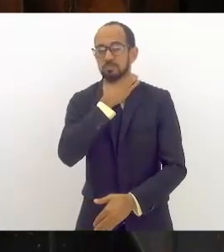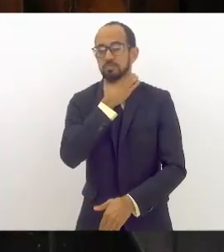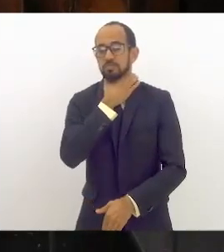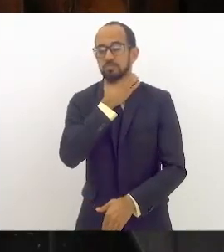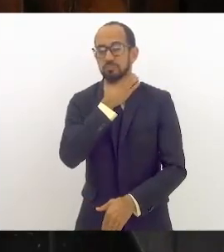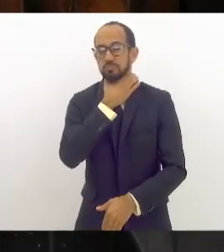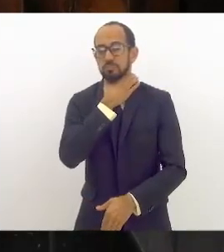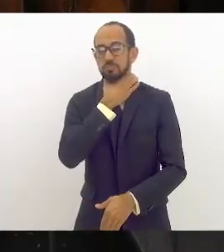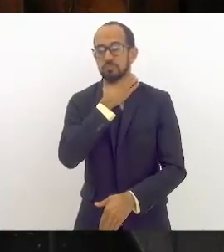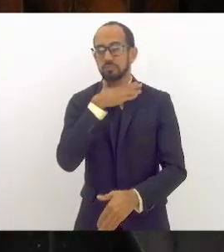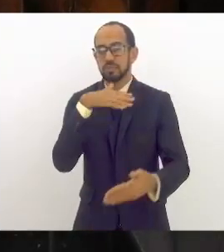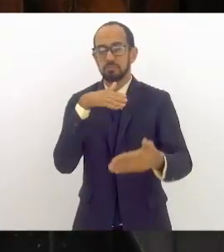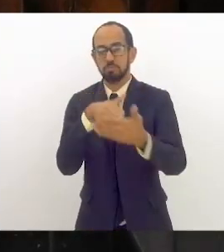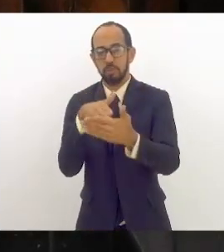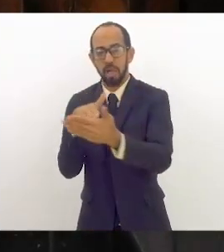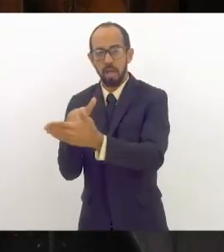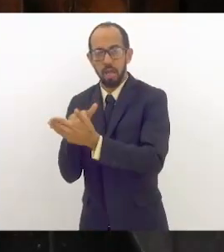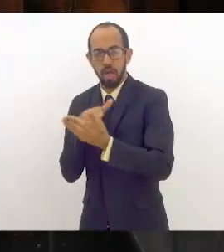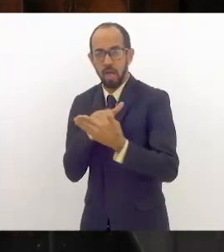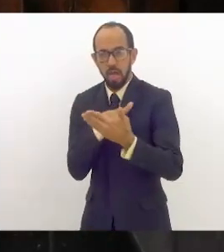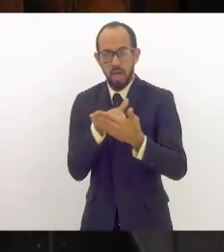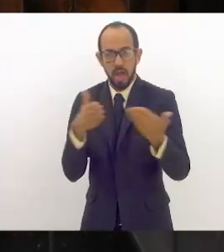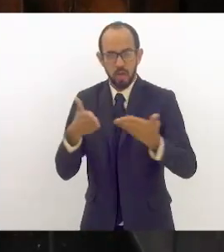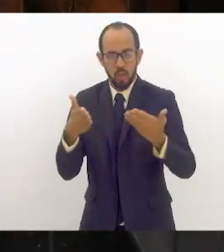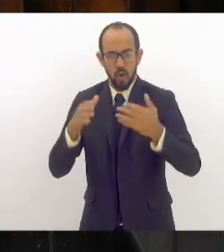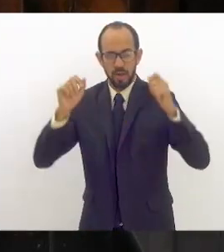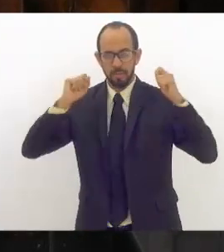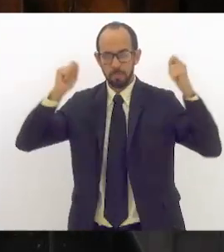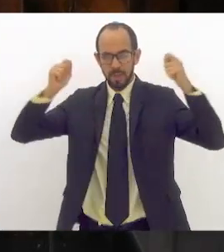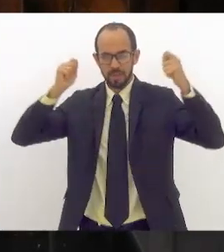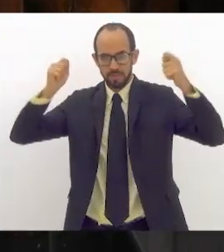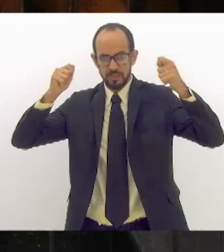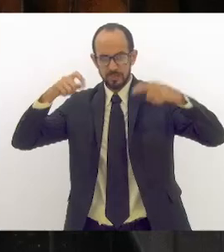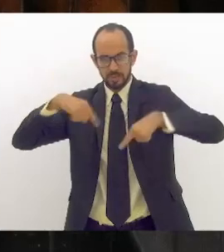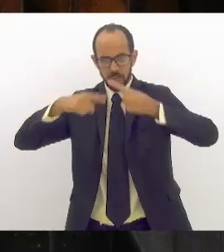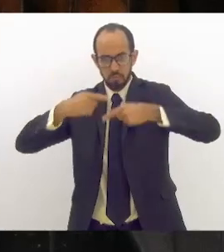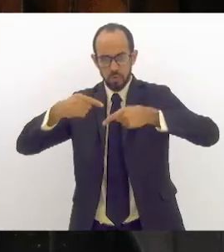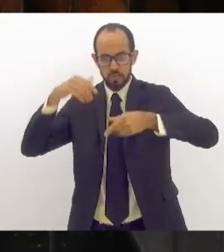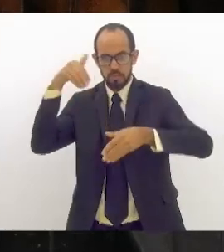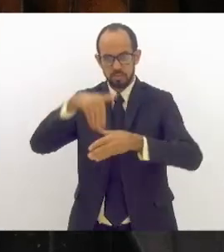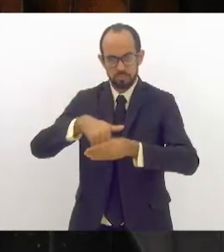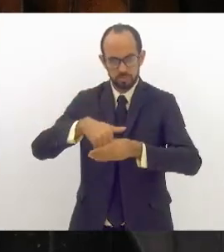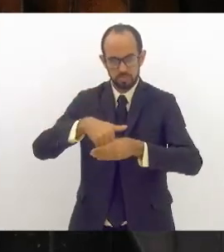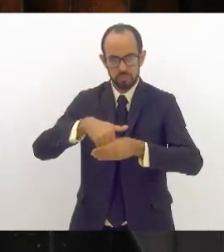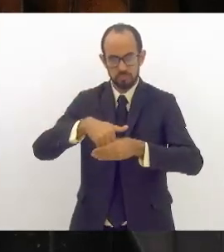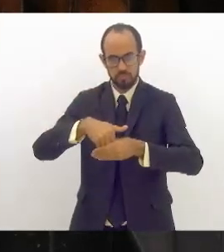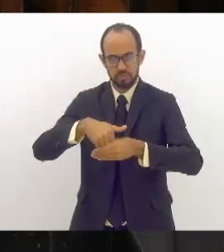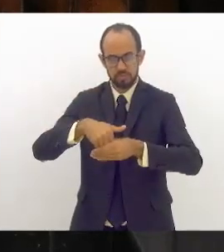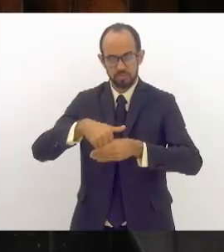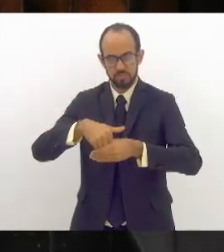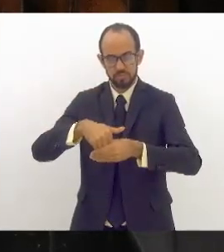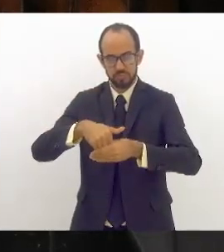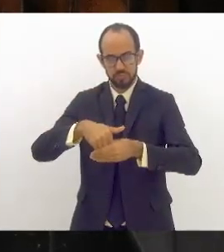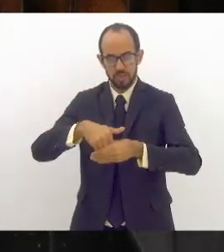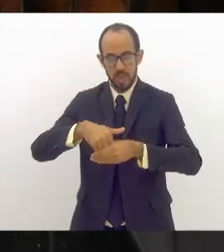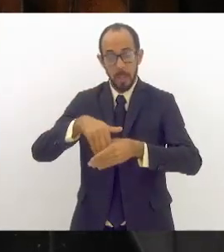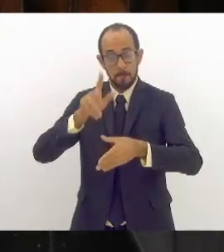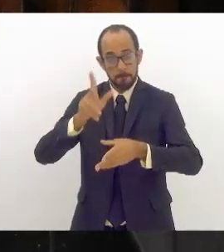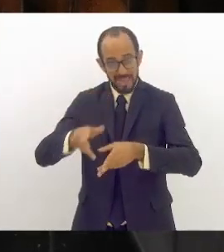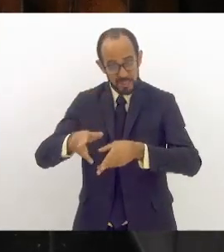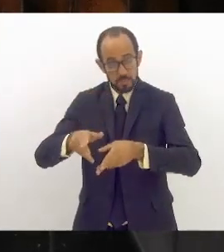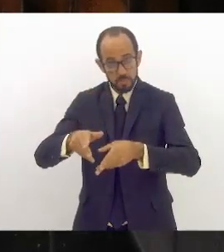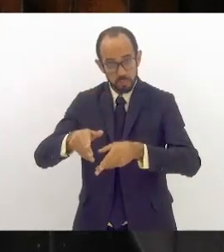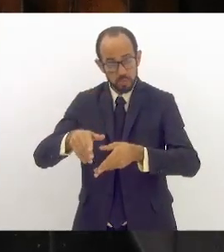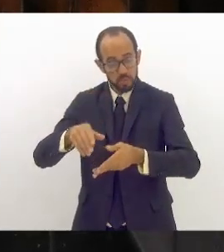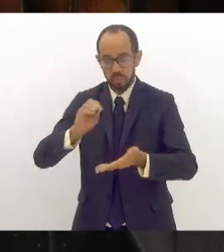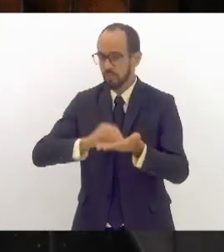dessas Barreiras agora das manifestações pós eleição e também não faltou nada Creia é